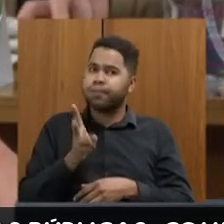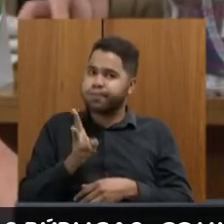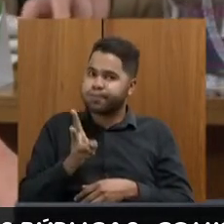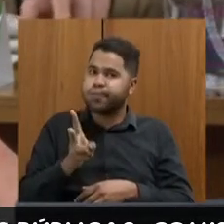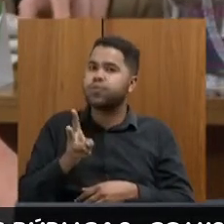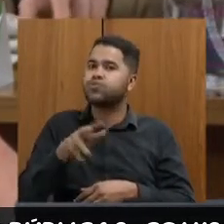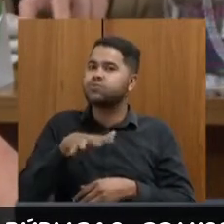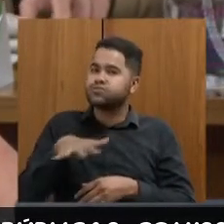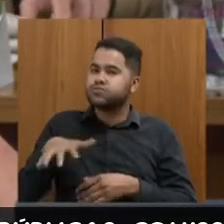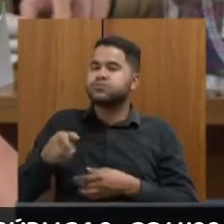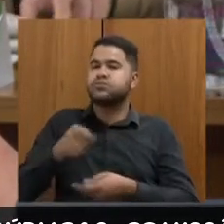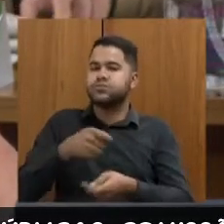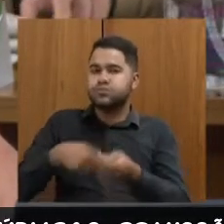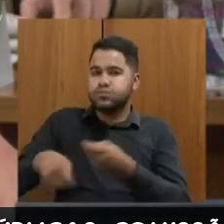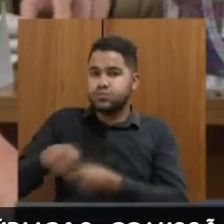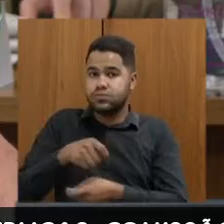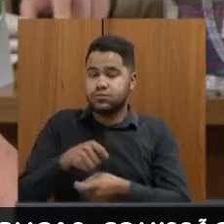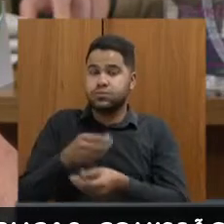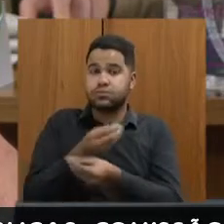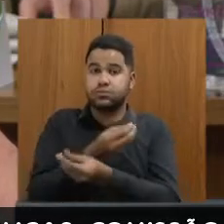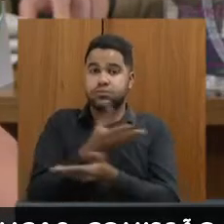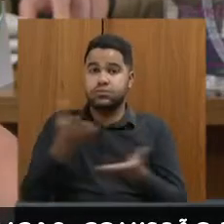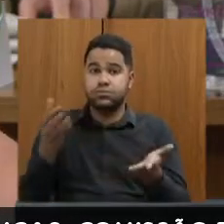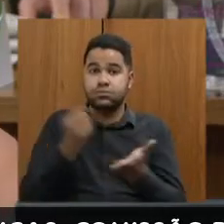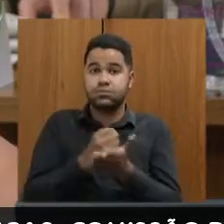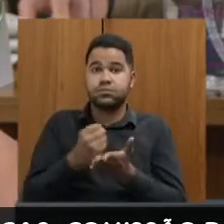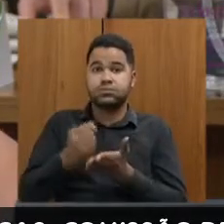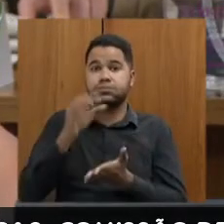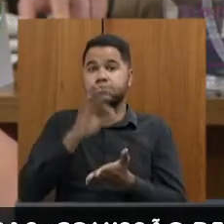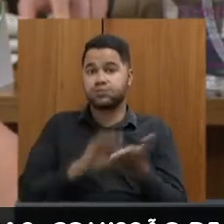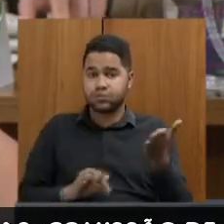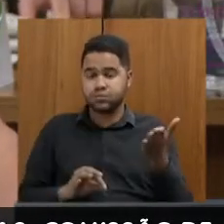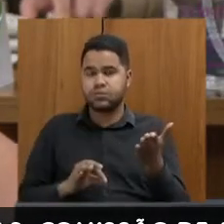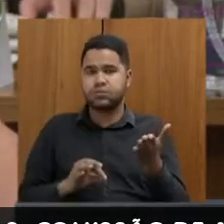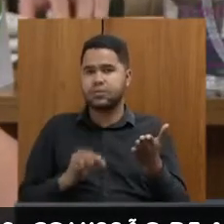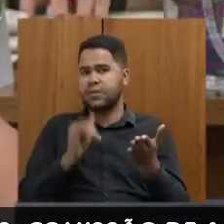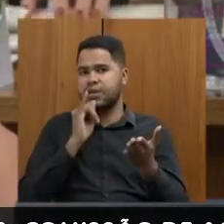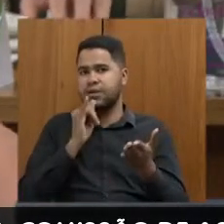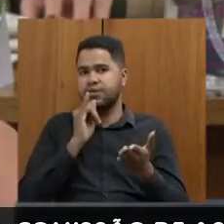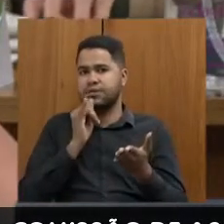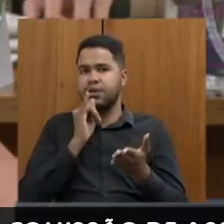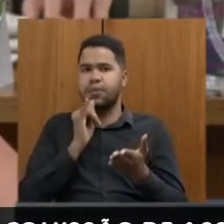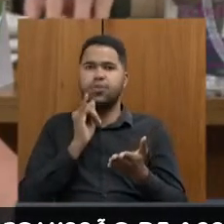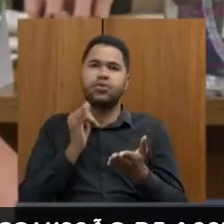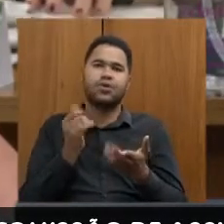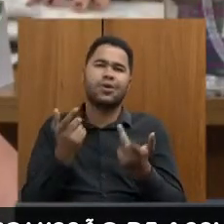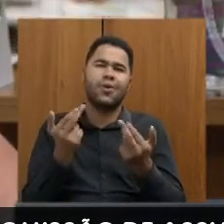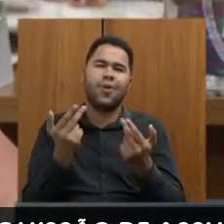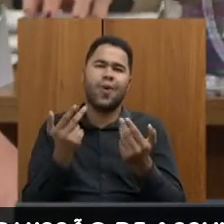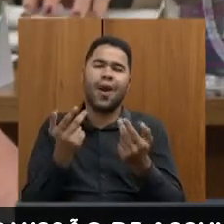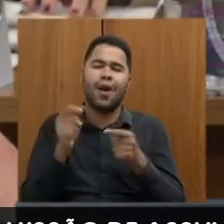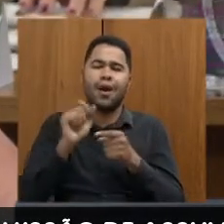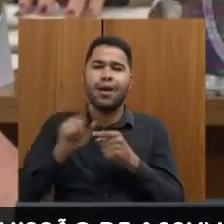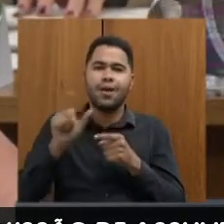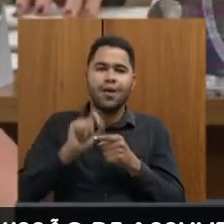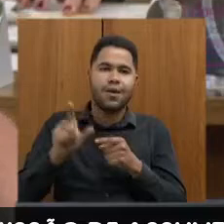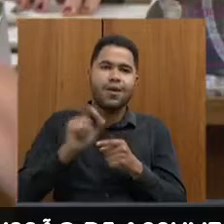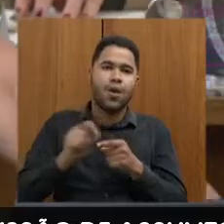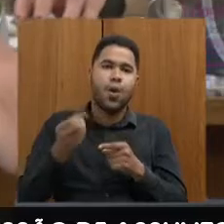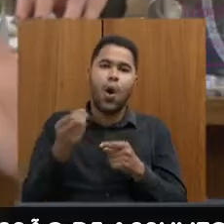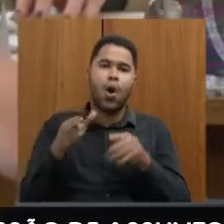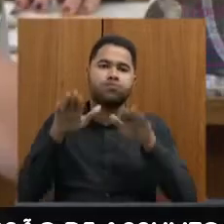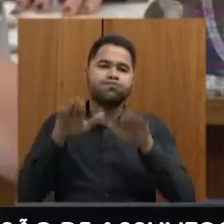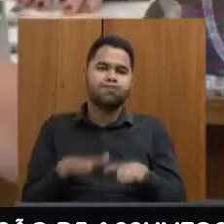operando o trecho e ofereceu um contrato de arrendamento comodato através de um operador Ferroviário